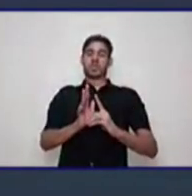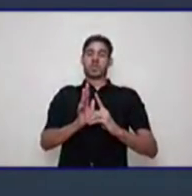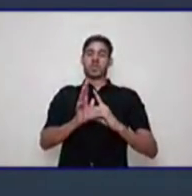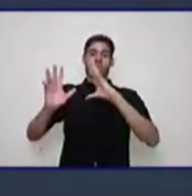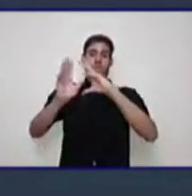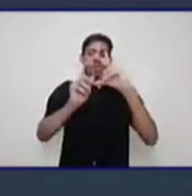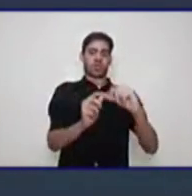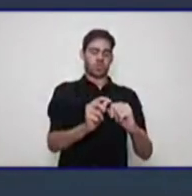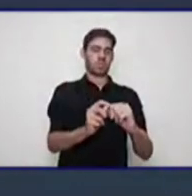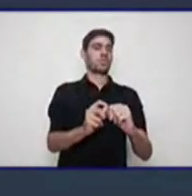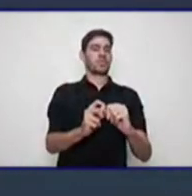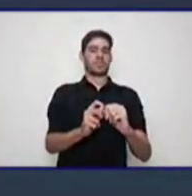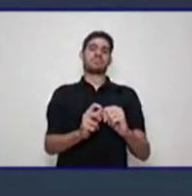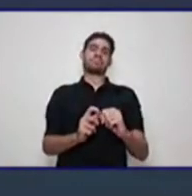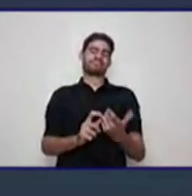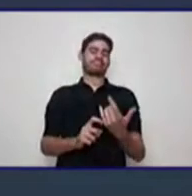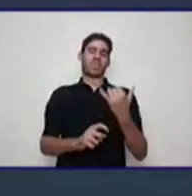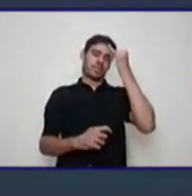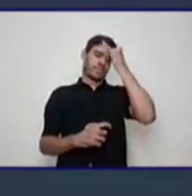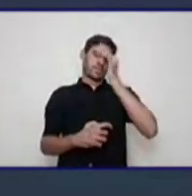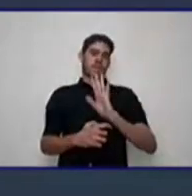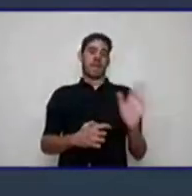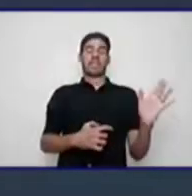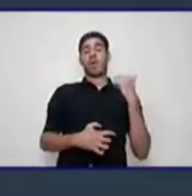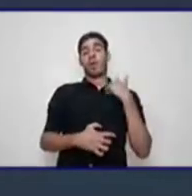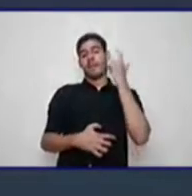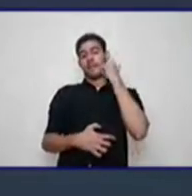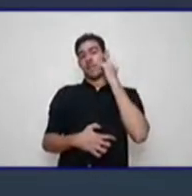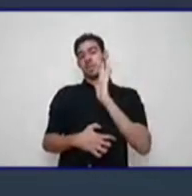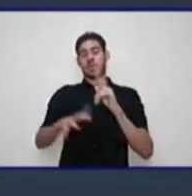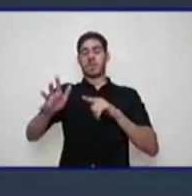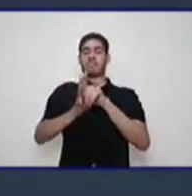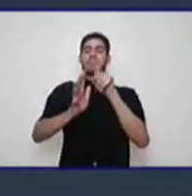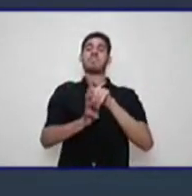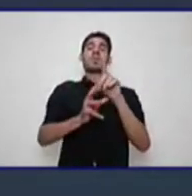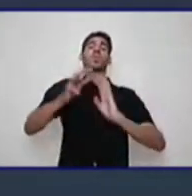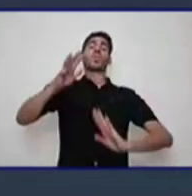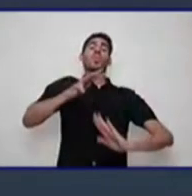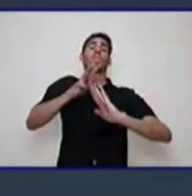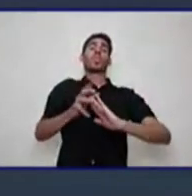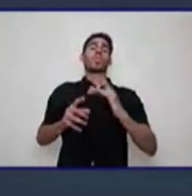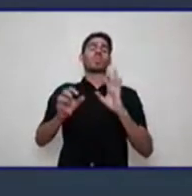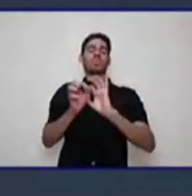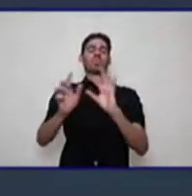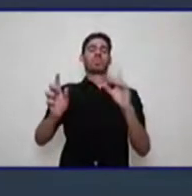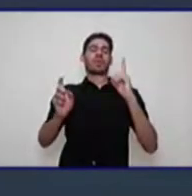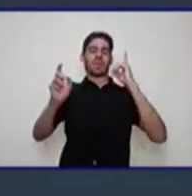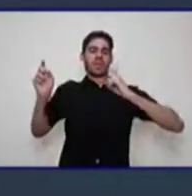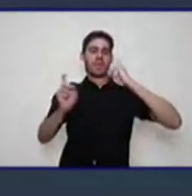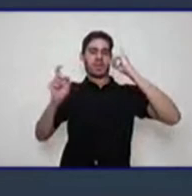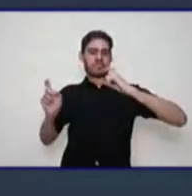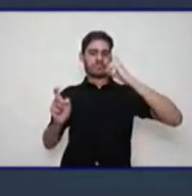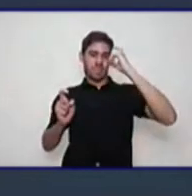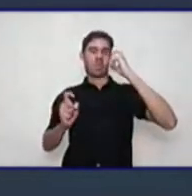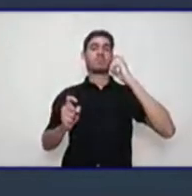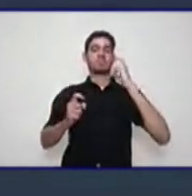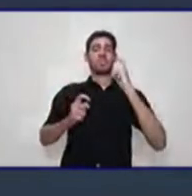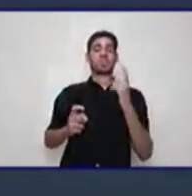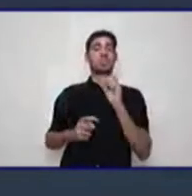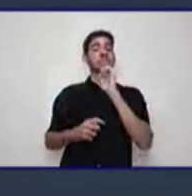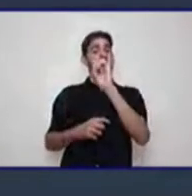absolutos. Assim, é inevitável, segundo penso, questionar qual é o limite da liberdade de expressão, ou mesmo se